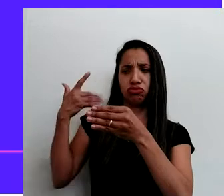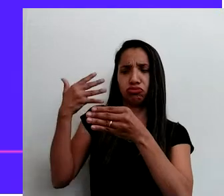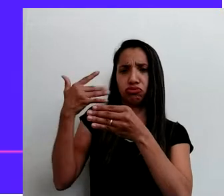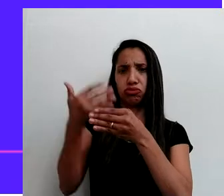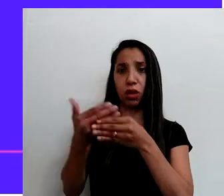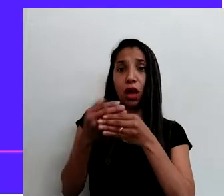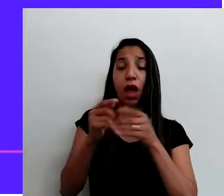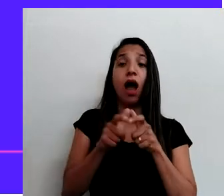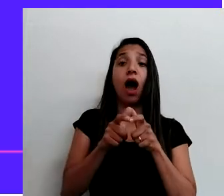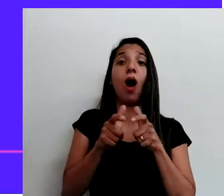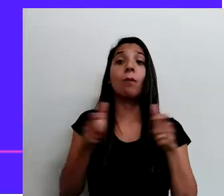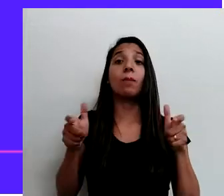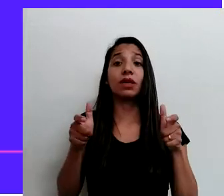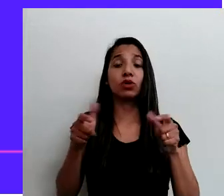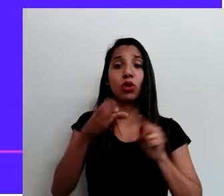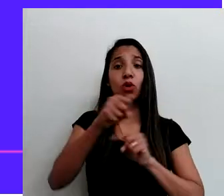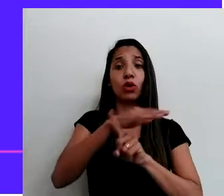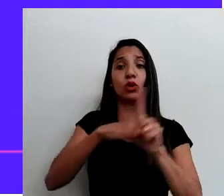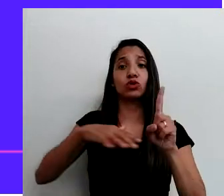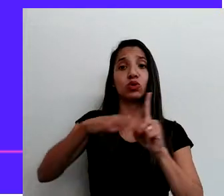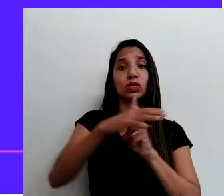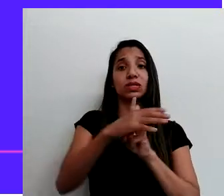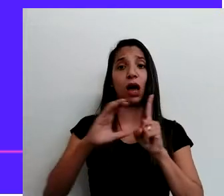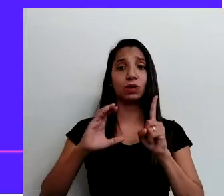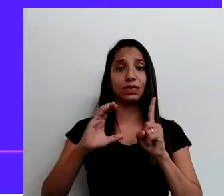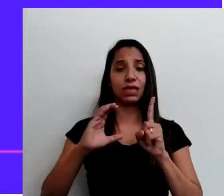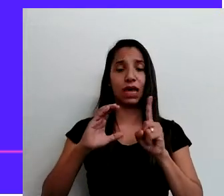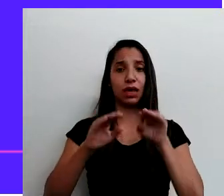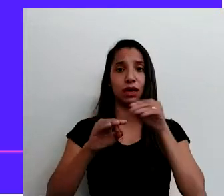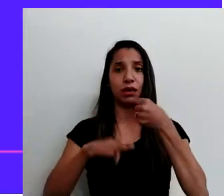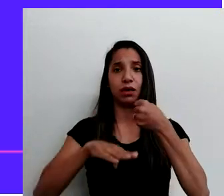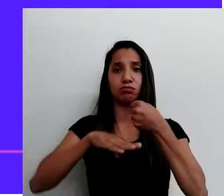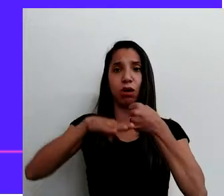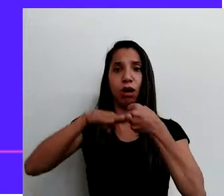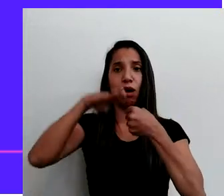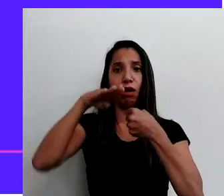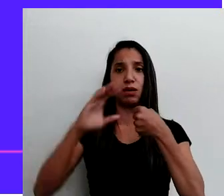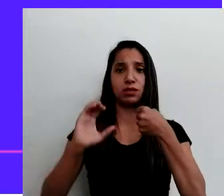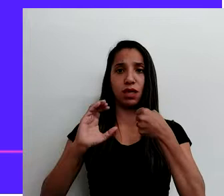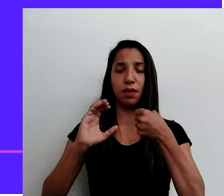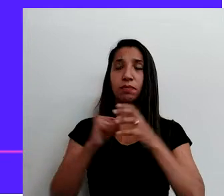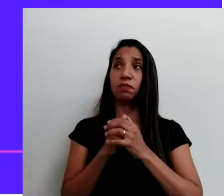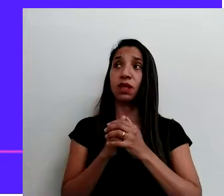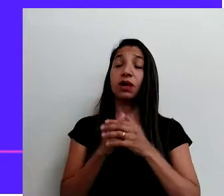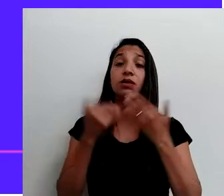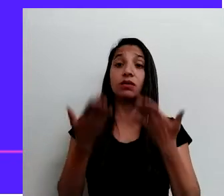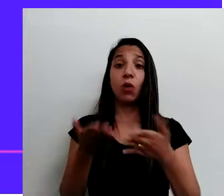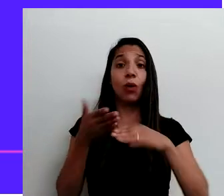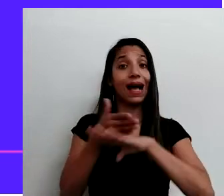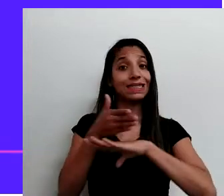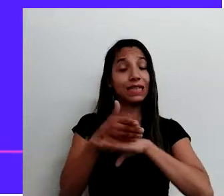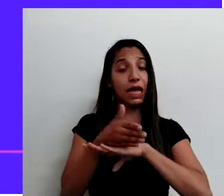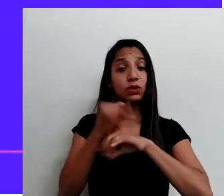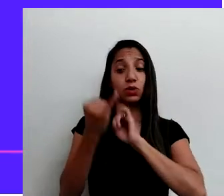outro cenário de acesso à informação. E aí, o que que a gente, então, a quem a Gênero e Número se destina, né? Como é a nossa